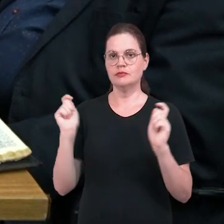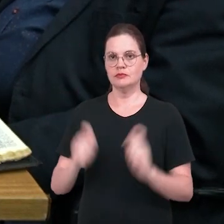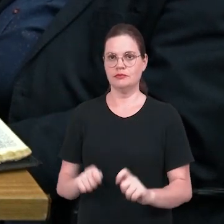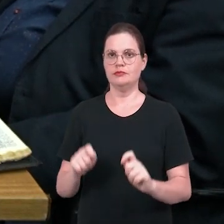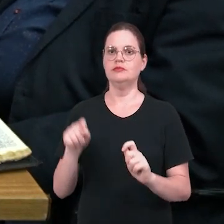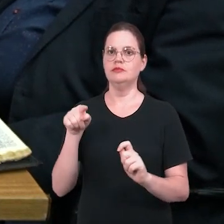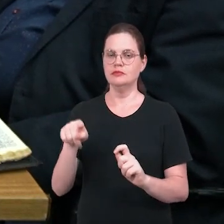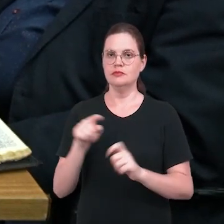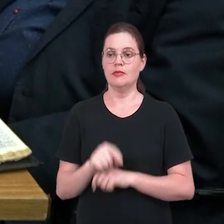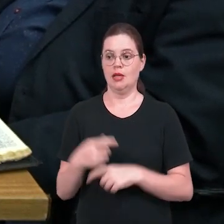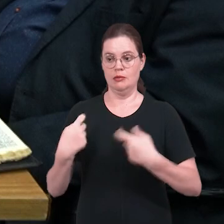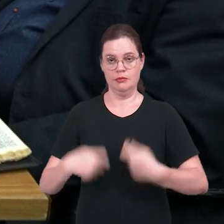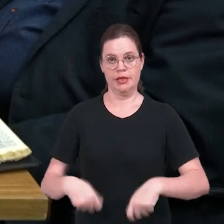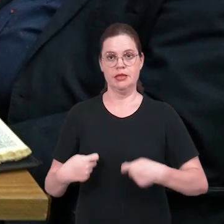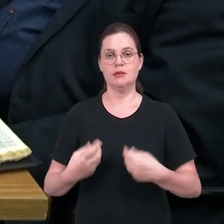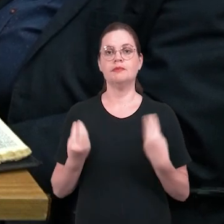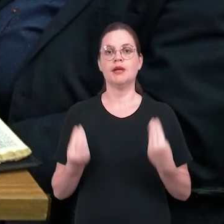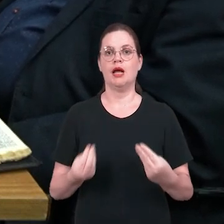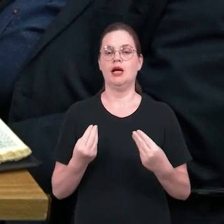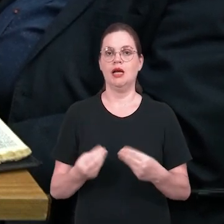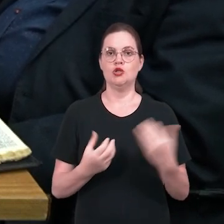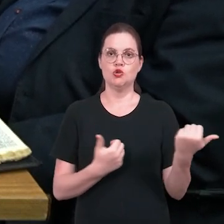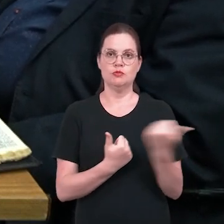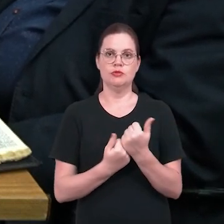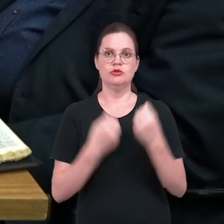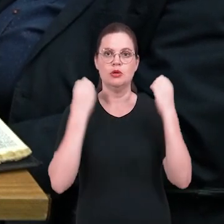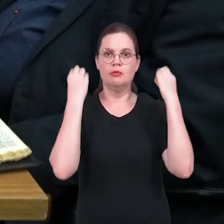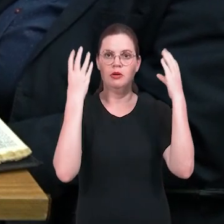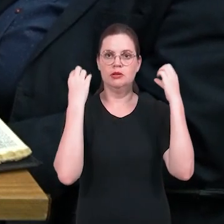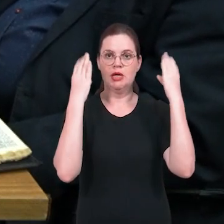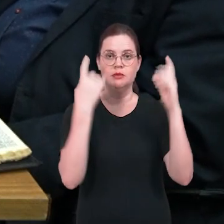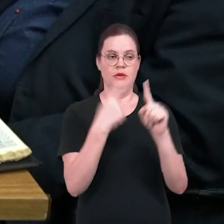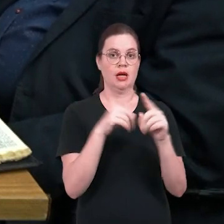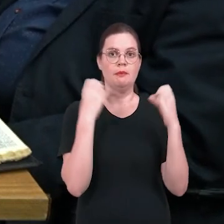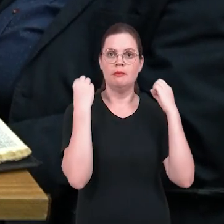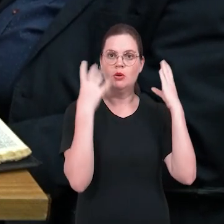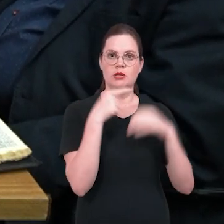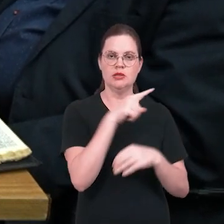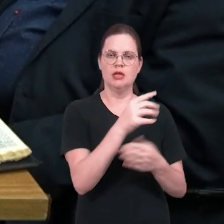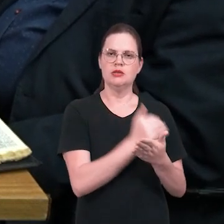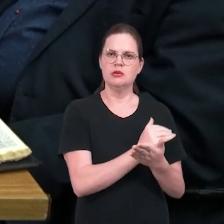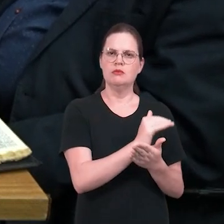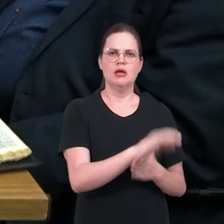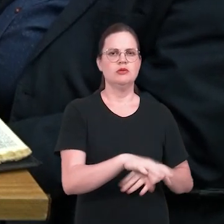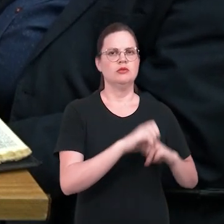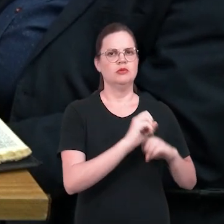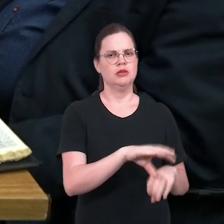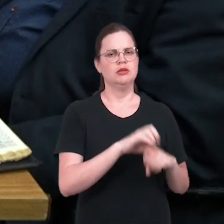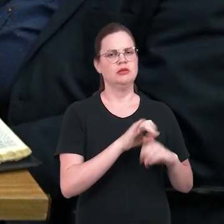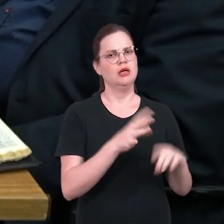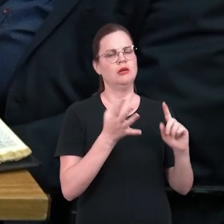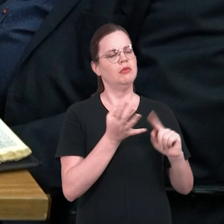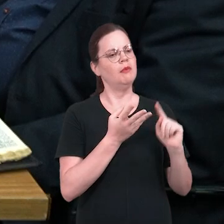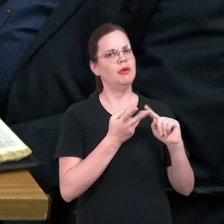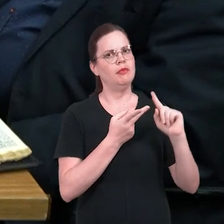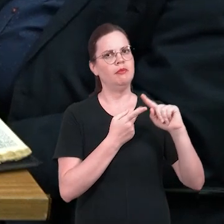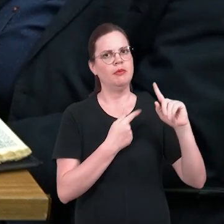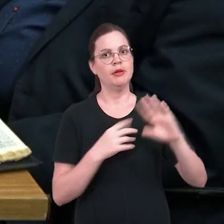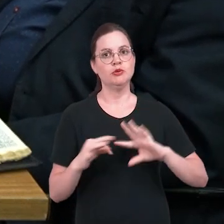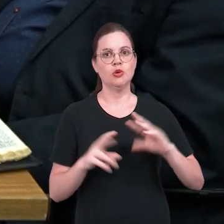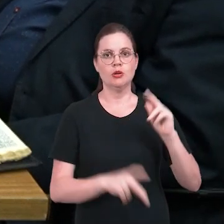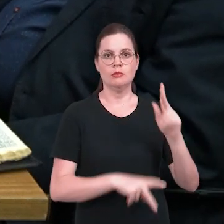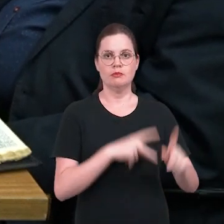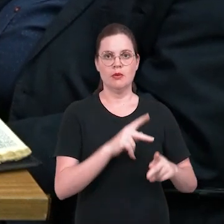capacitação que Josué precisava para dar sequência ao trabalho que começou com Moisés, a liderança, a direção para